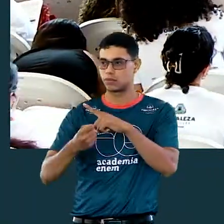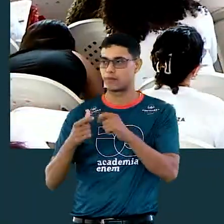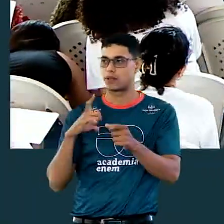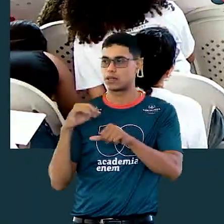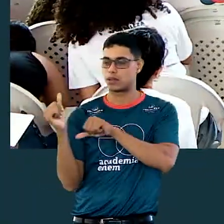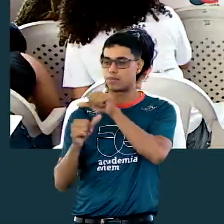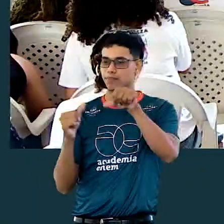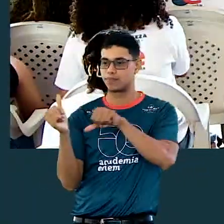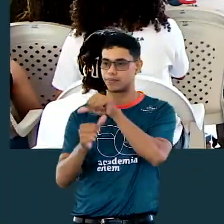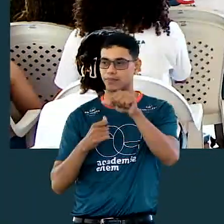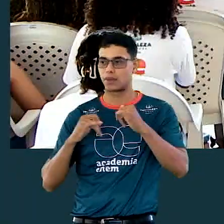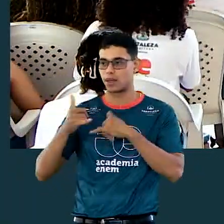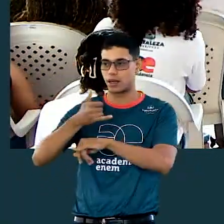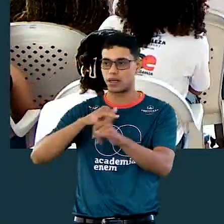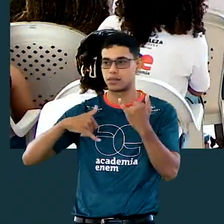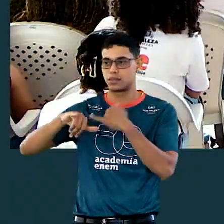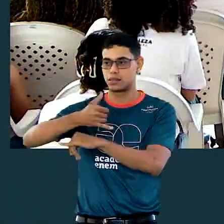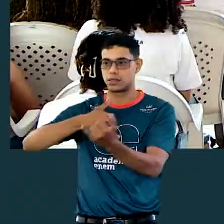converte energia